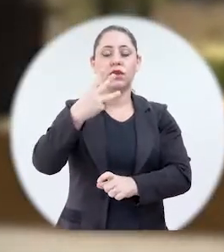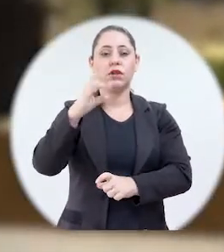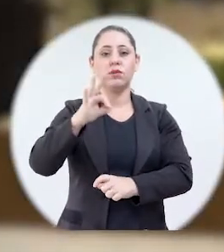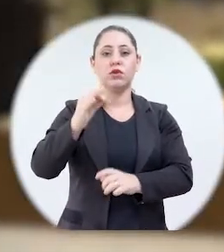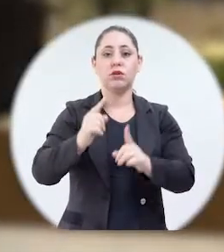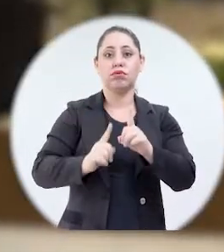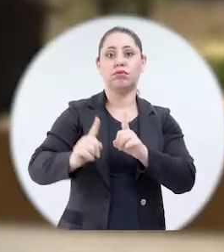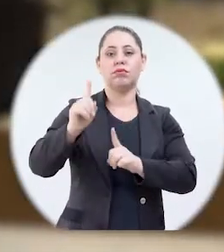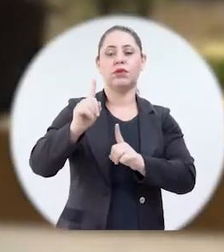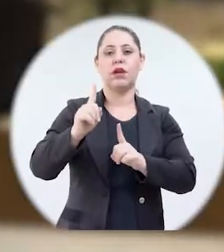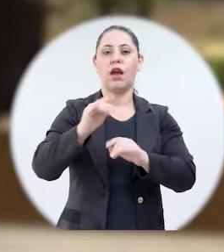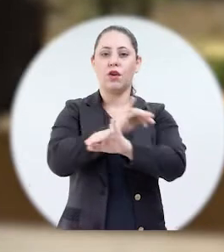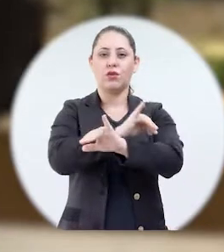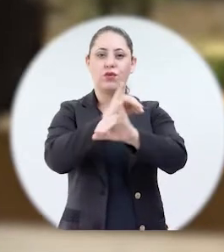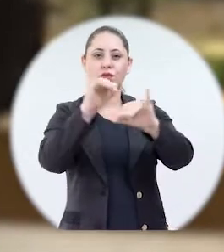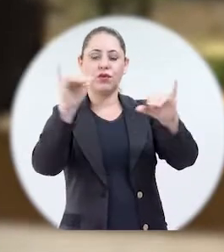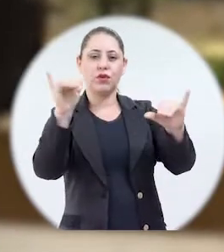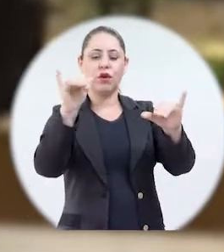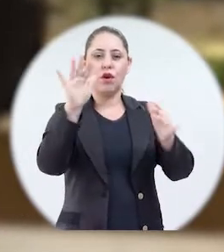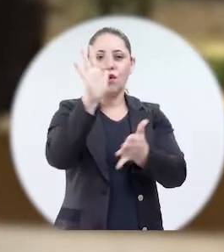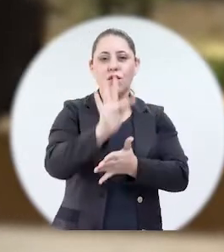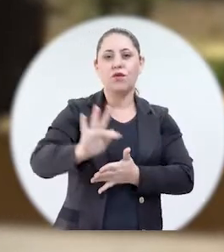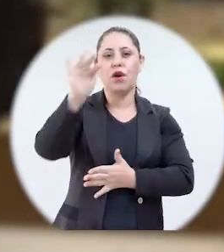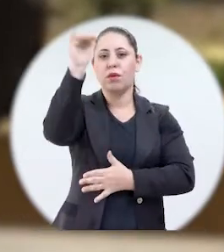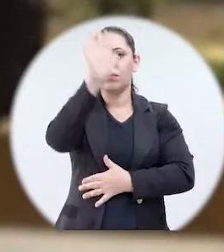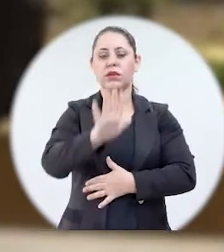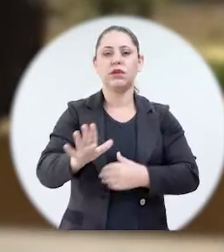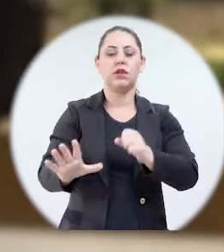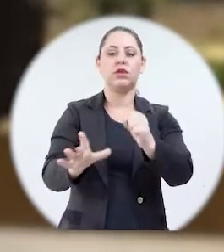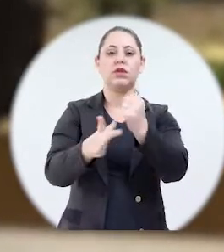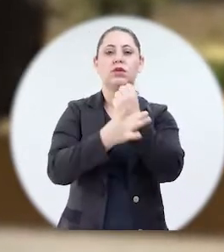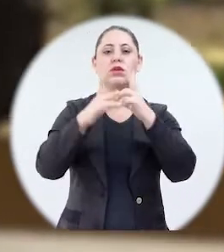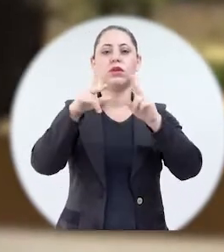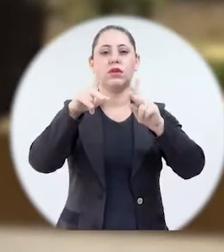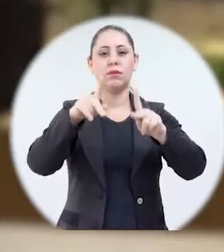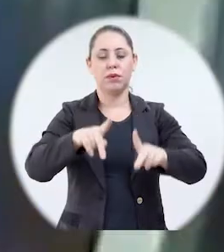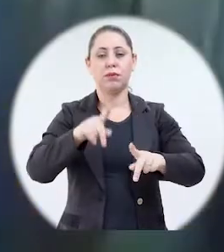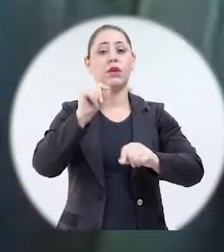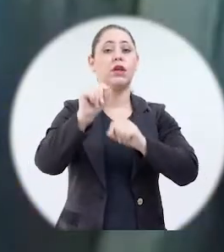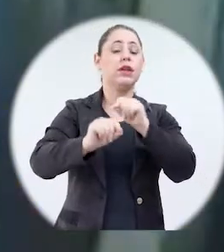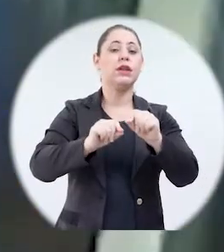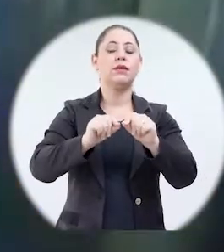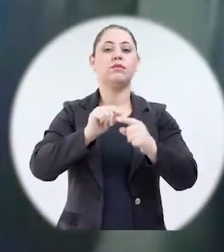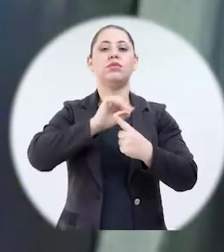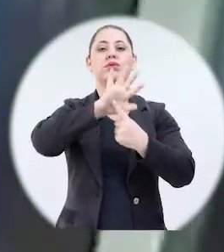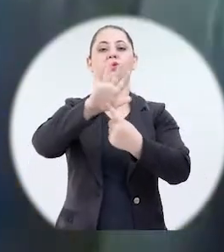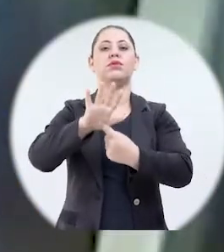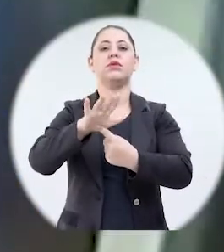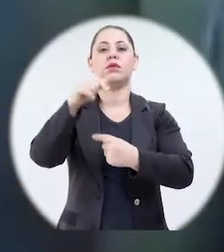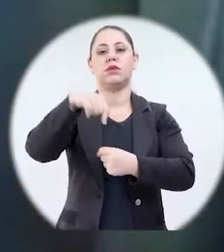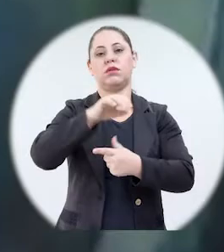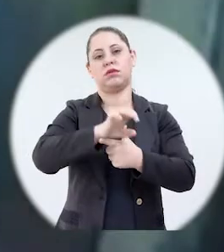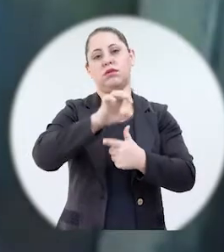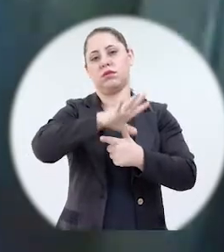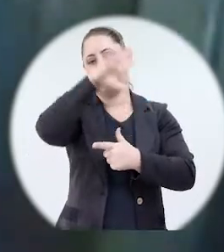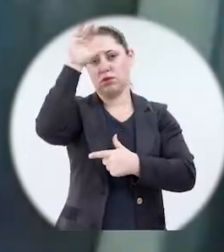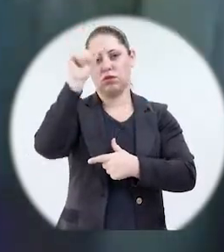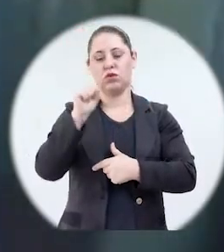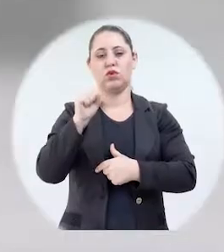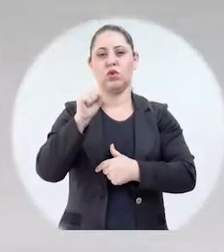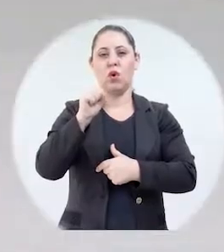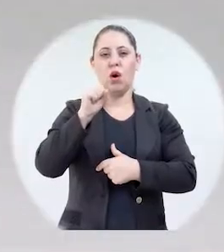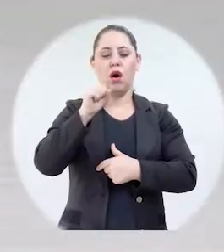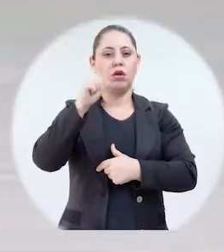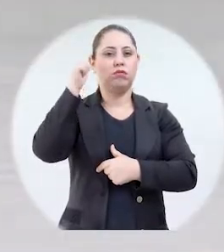4,3%. As informações são do Fórum Brasileiro de Segurança Pública, que ainda revelou que em Mato Grosso do Sul